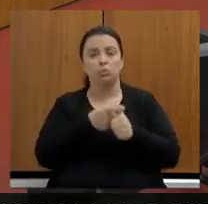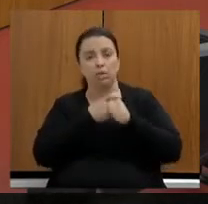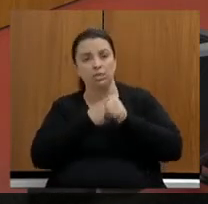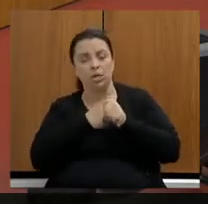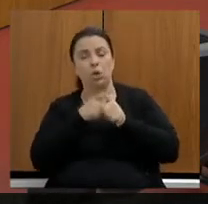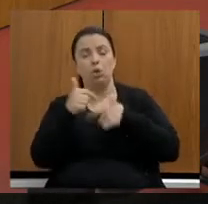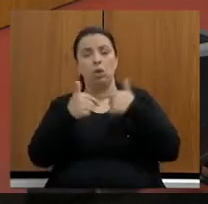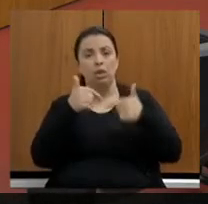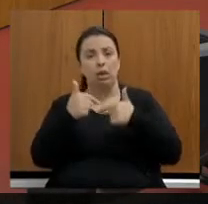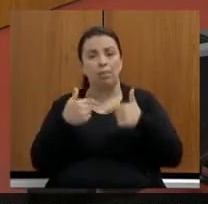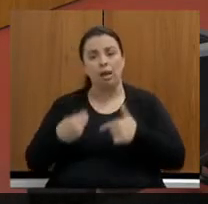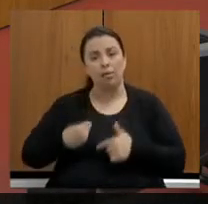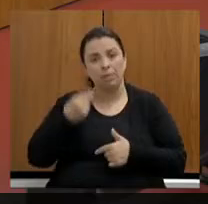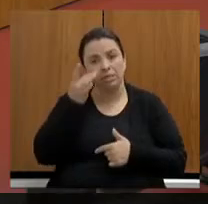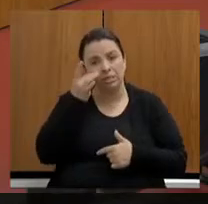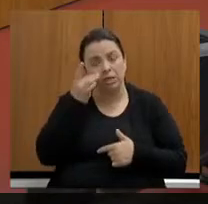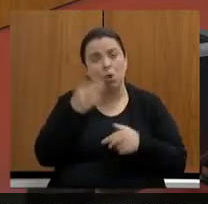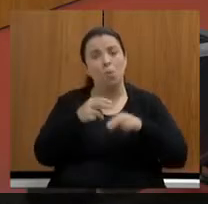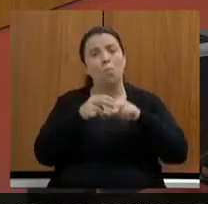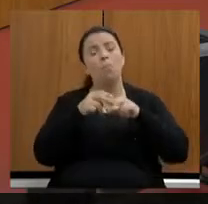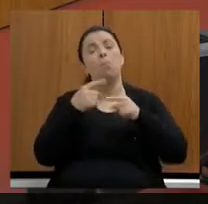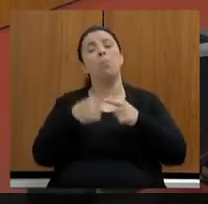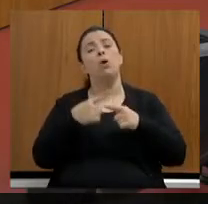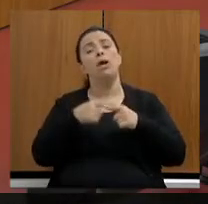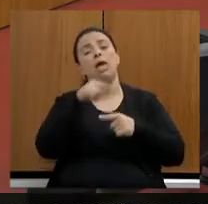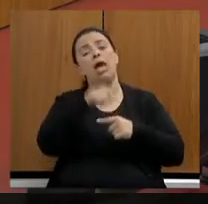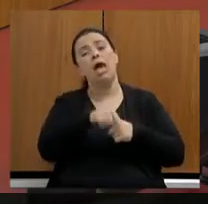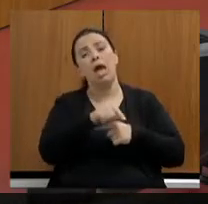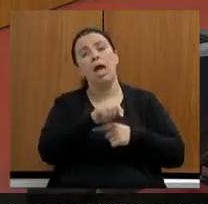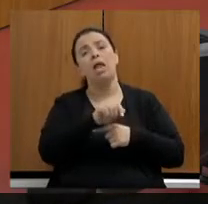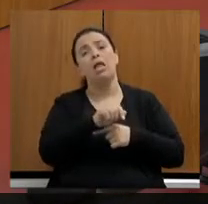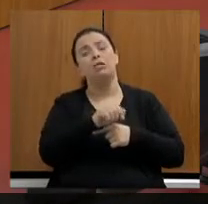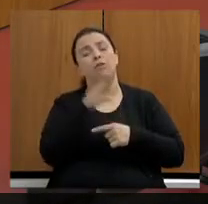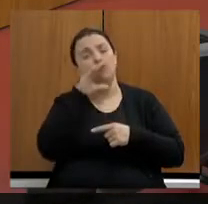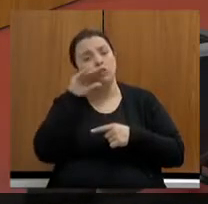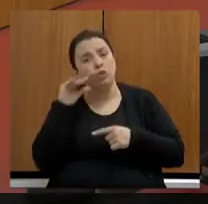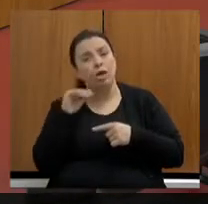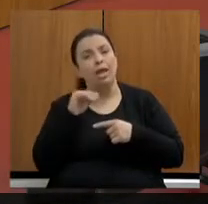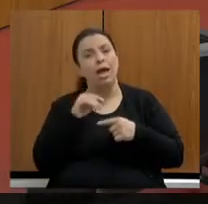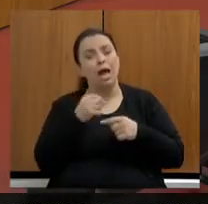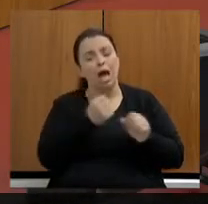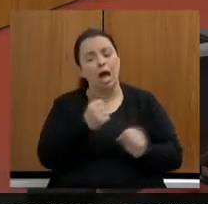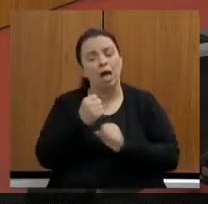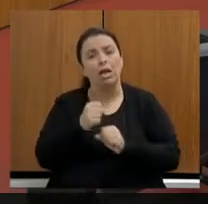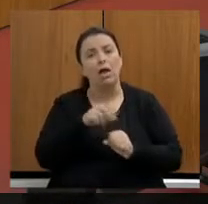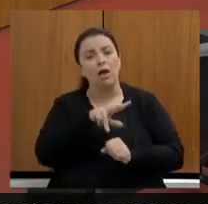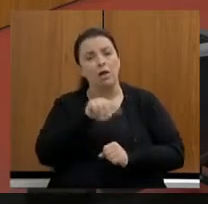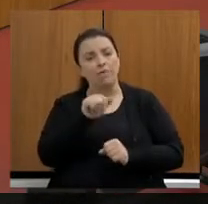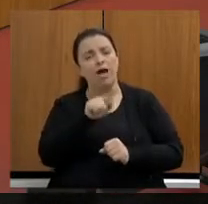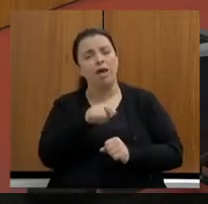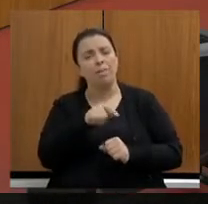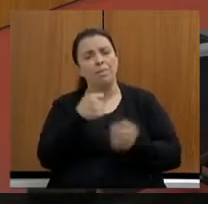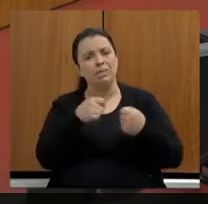Qual é a necessidade de impor as auxiliares essa punição de reposição de carga horária até o ano que vem mas